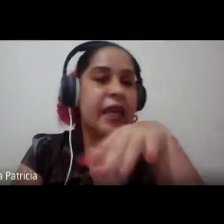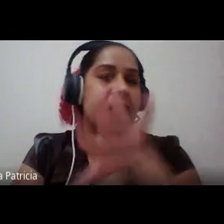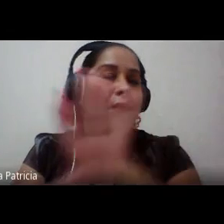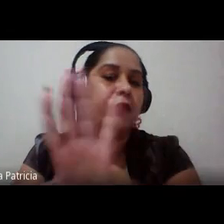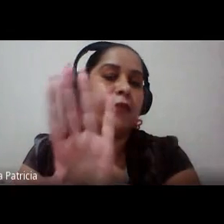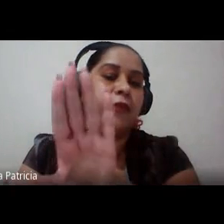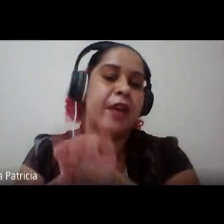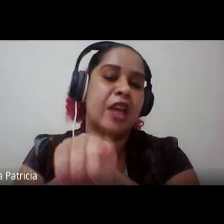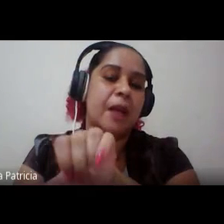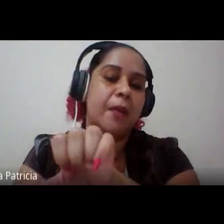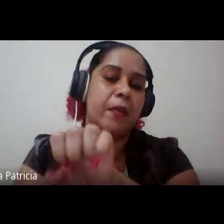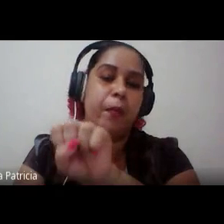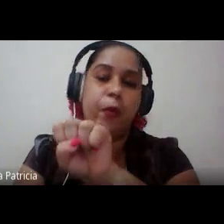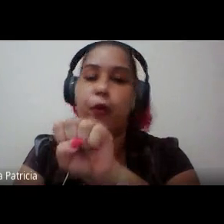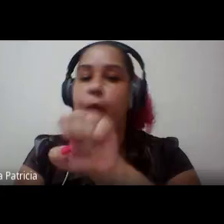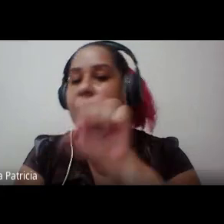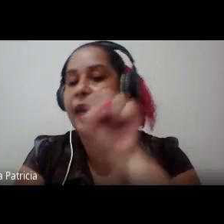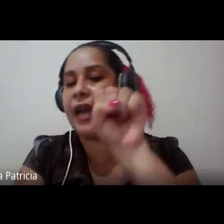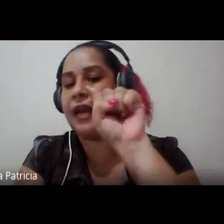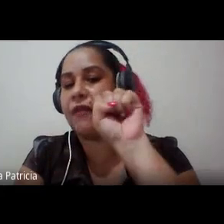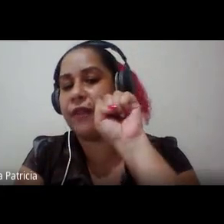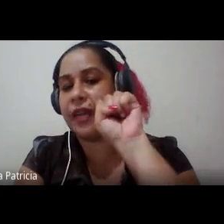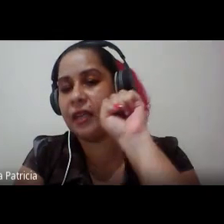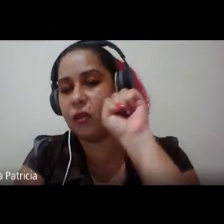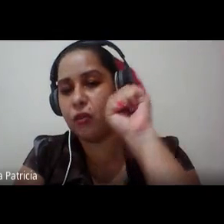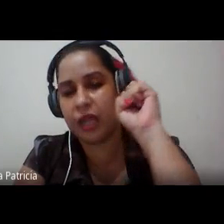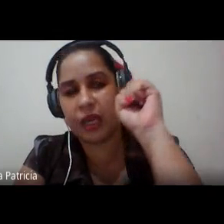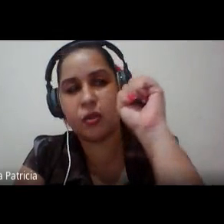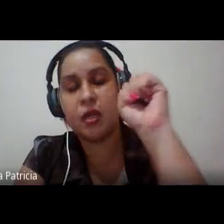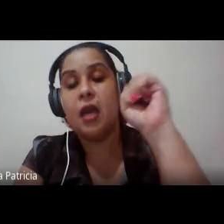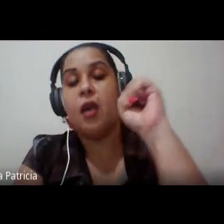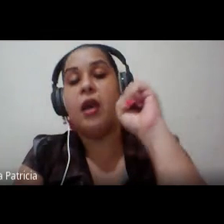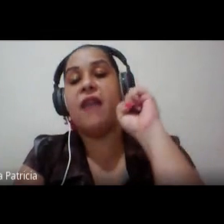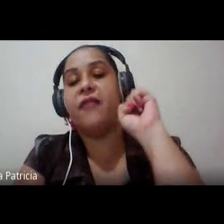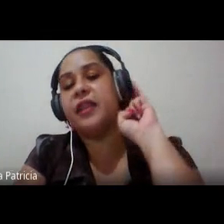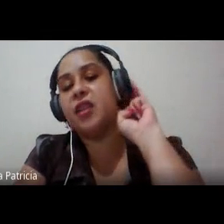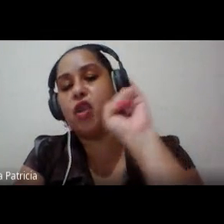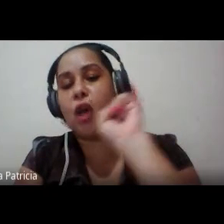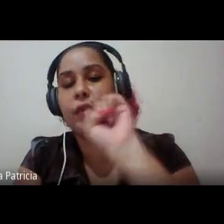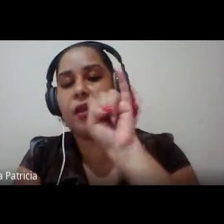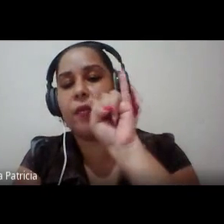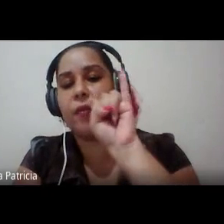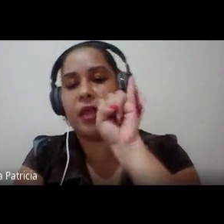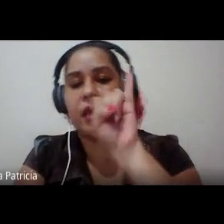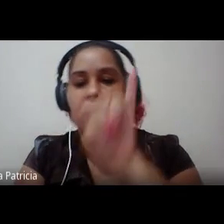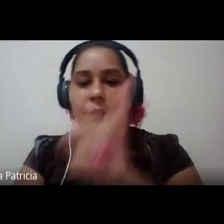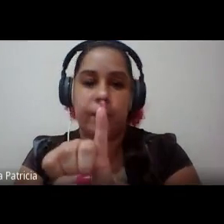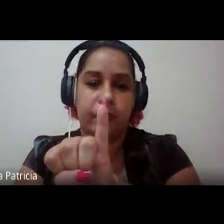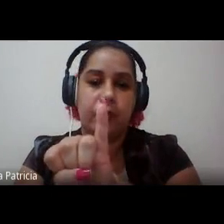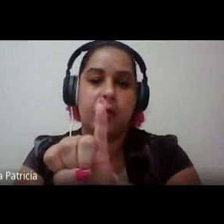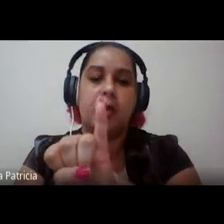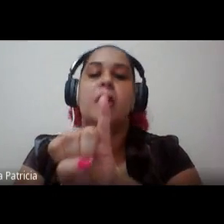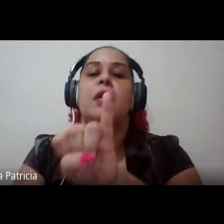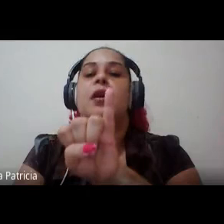Letra I, fecha a mão em punho, polegar na frente dos dedos, levanta só o dedo mindinho.